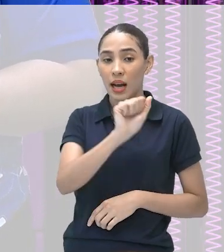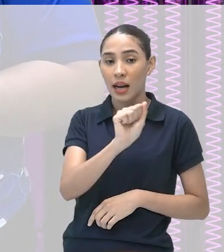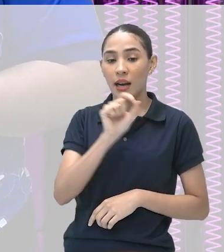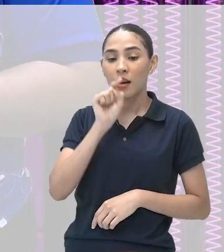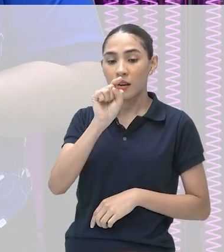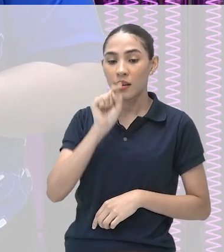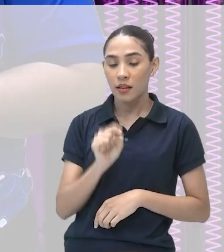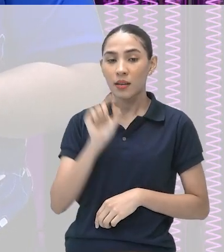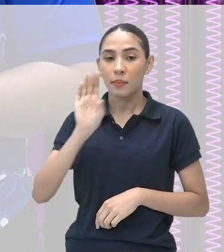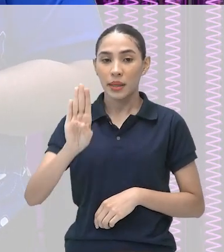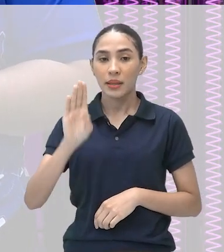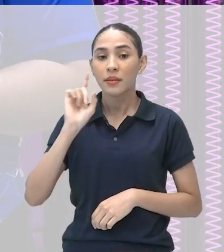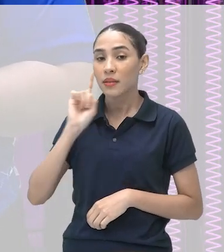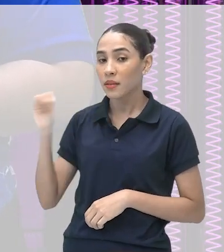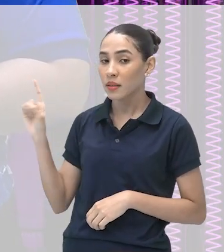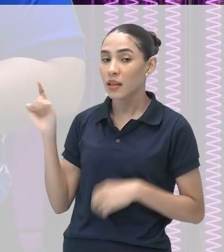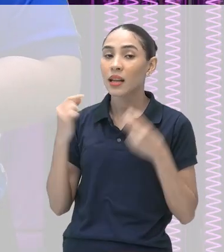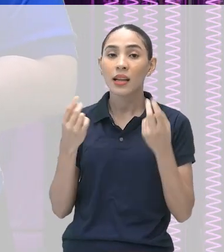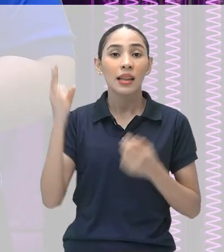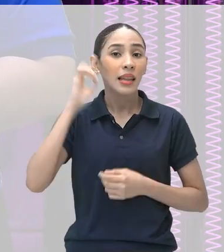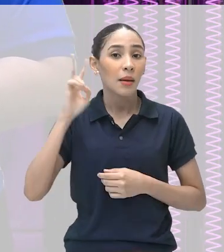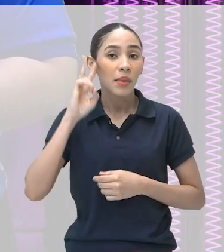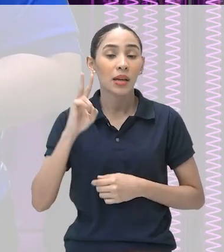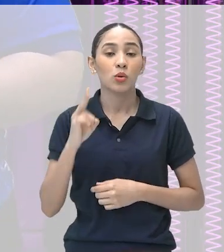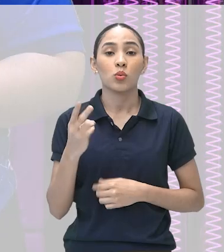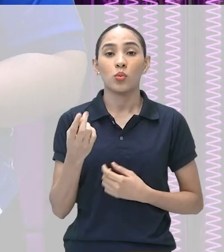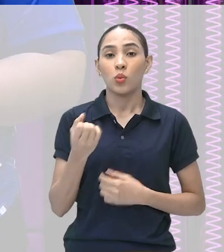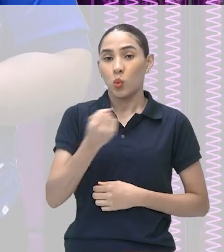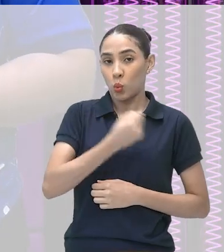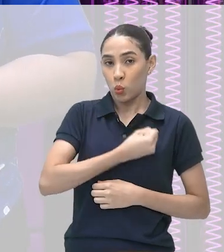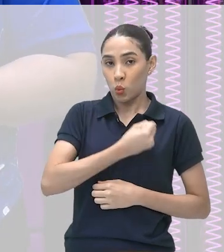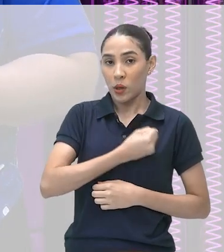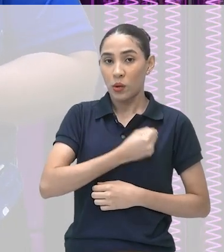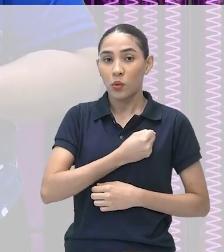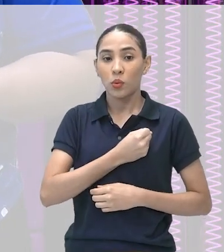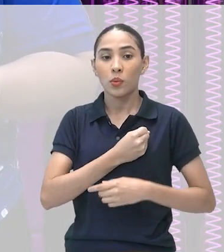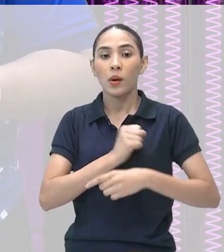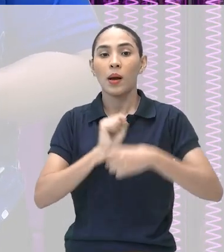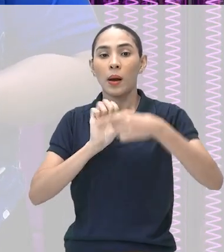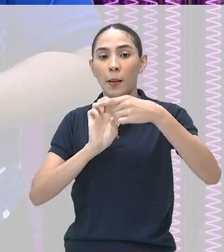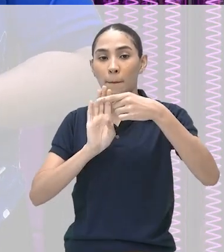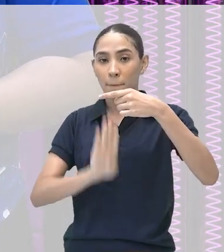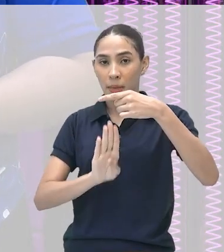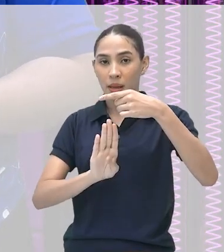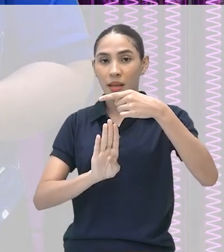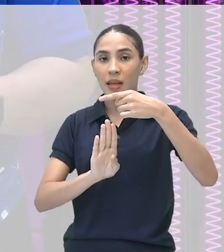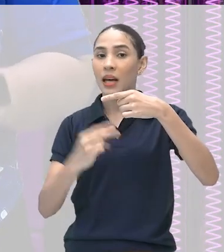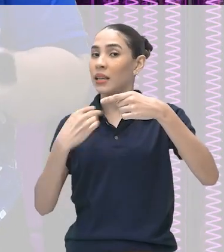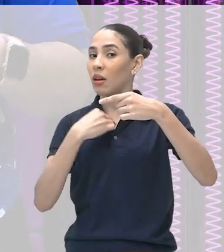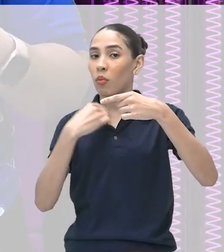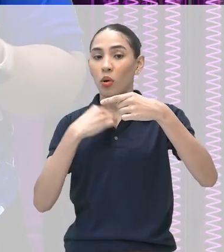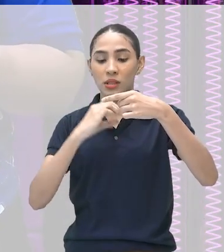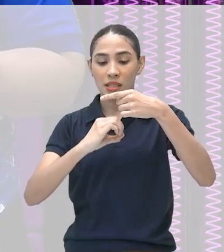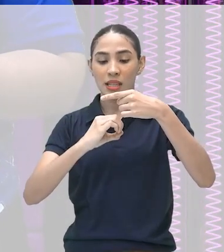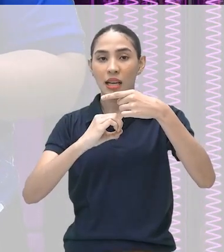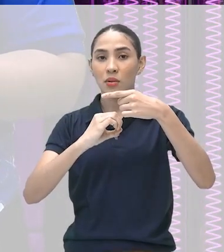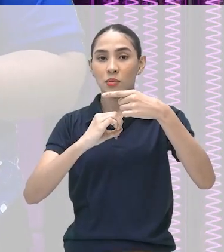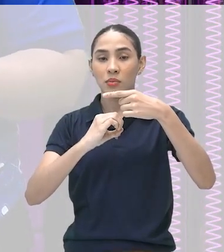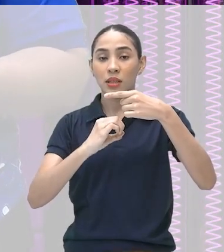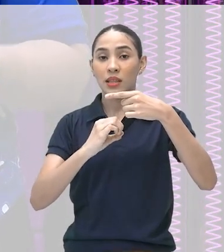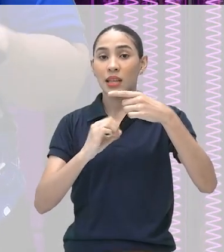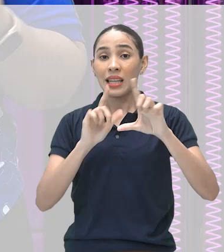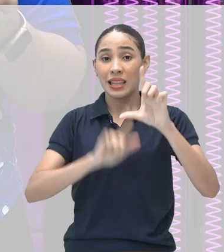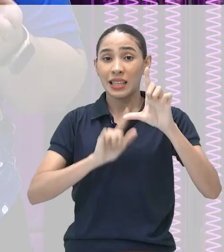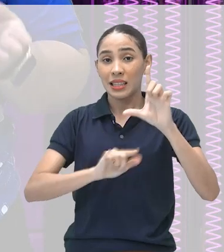A dividido por B. Lembrando que esse número B, ele não pode ser o número zero, né? Essa letrinha